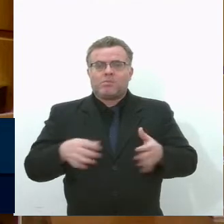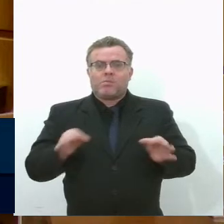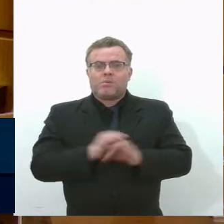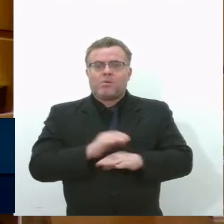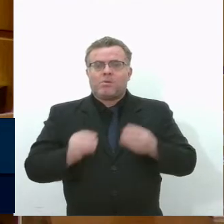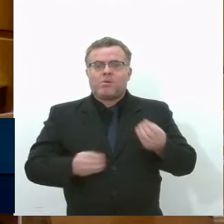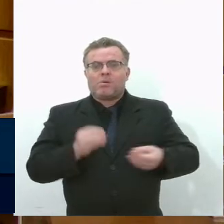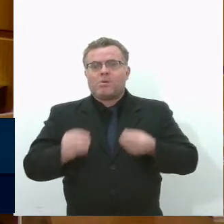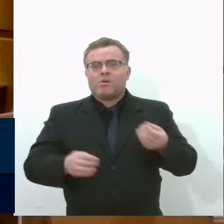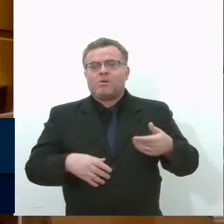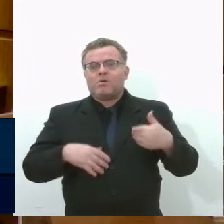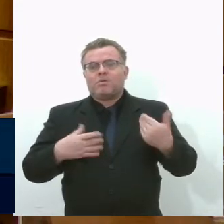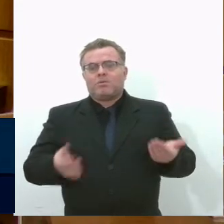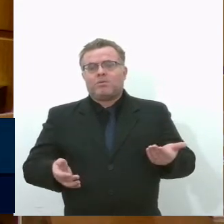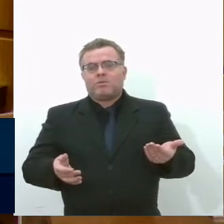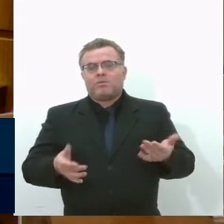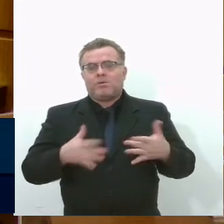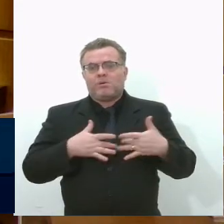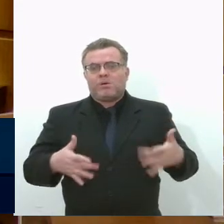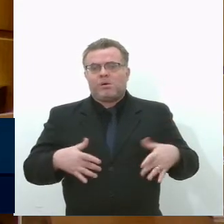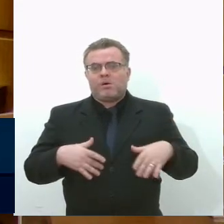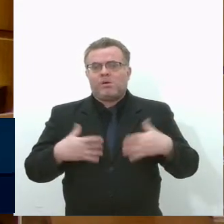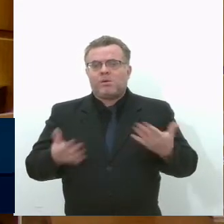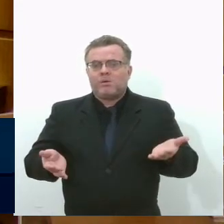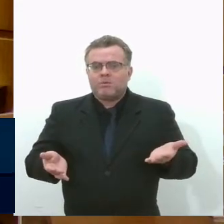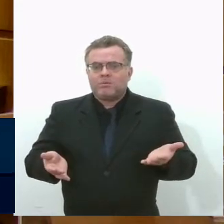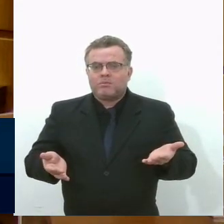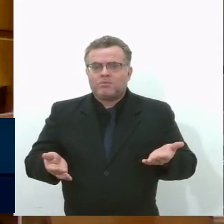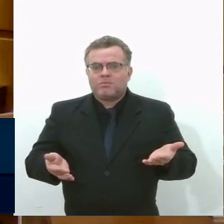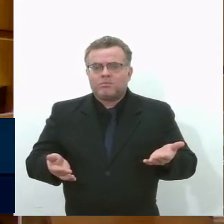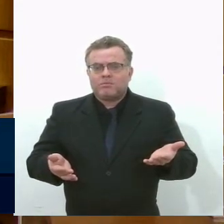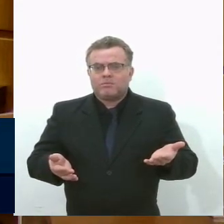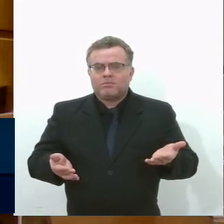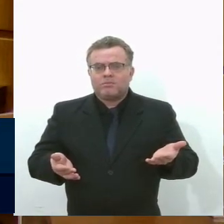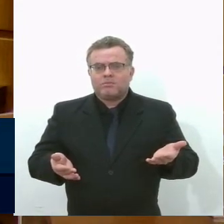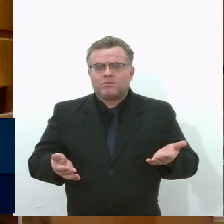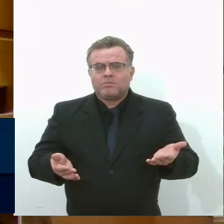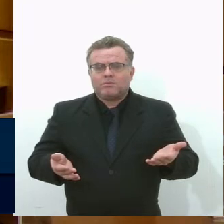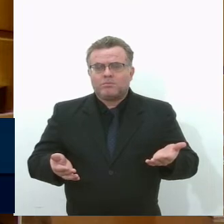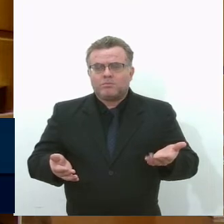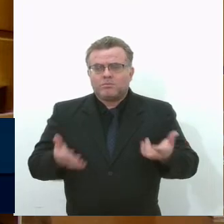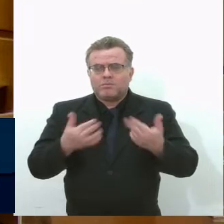da solidariedade. E o ferro entrando.